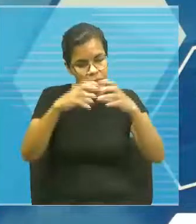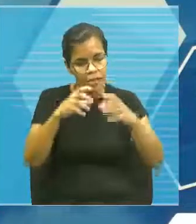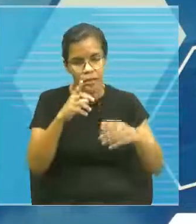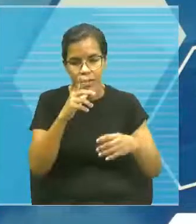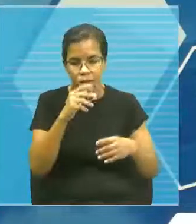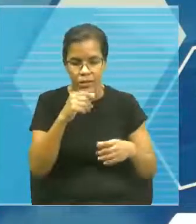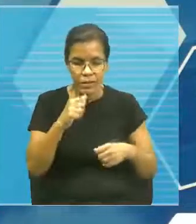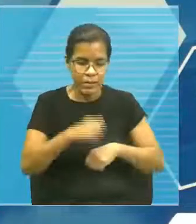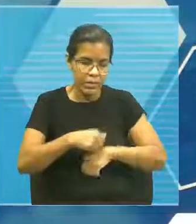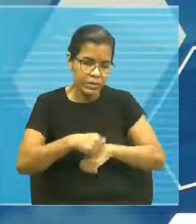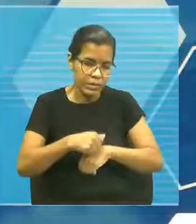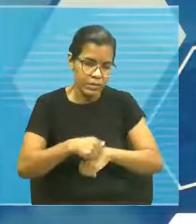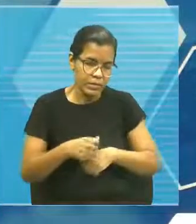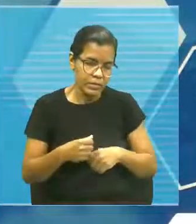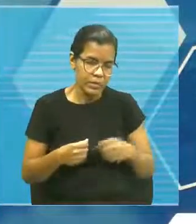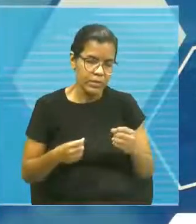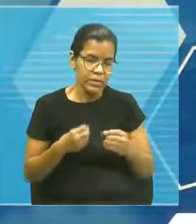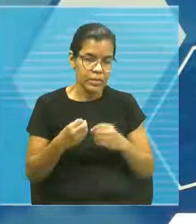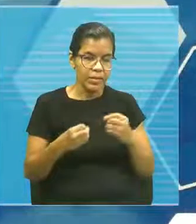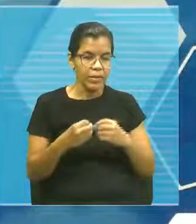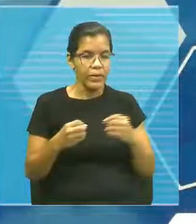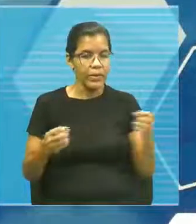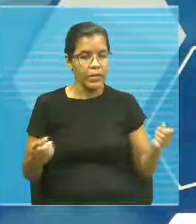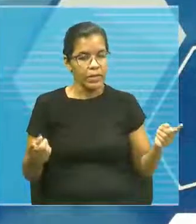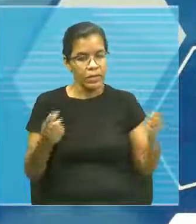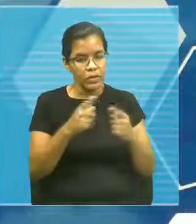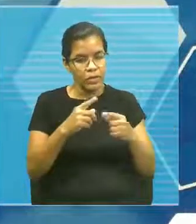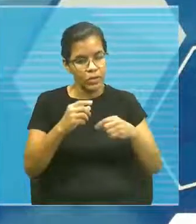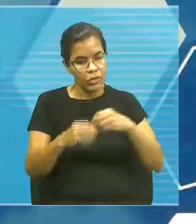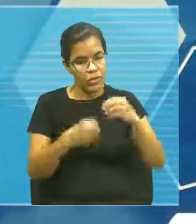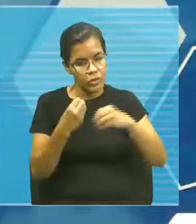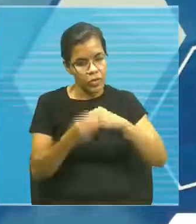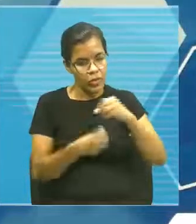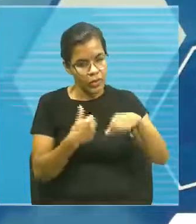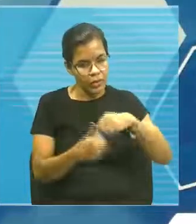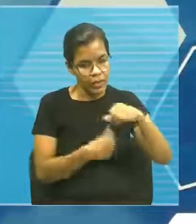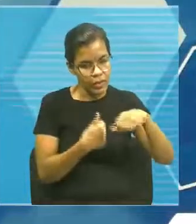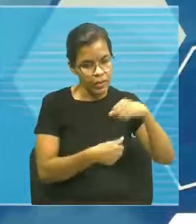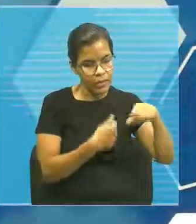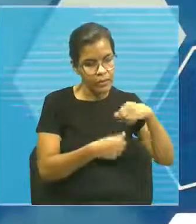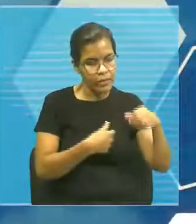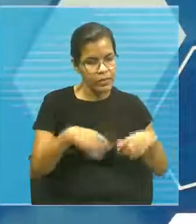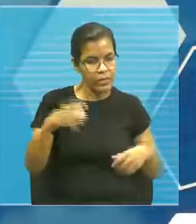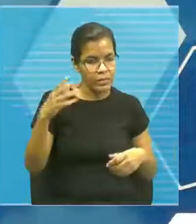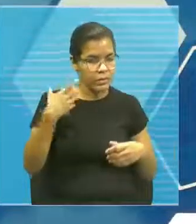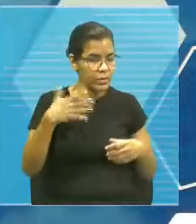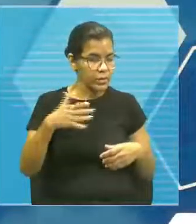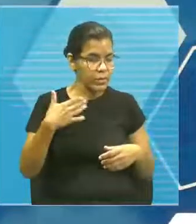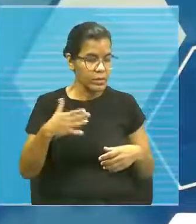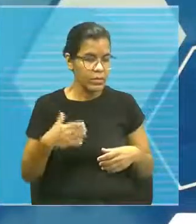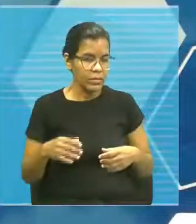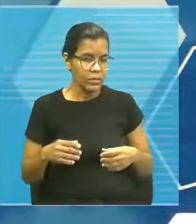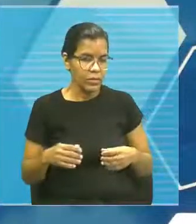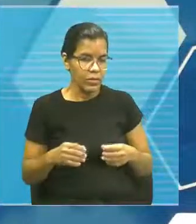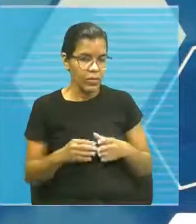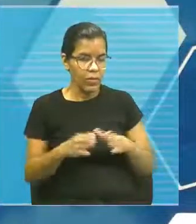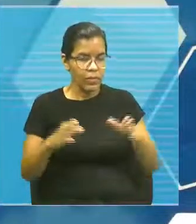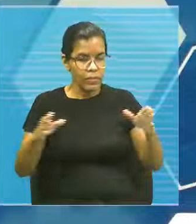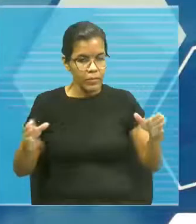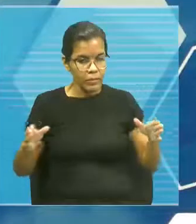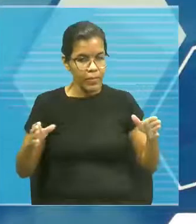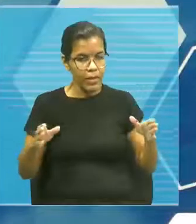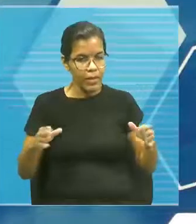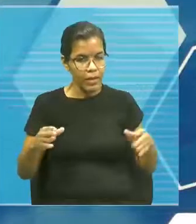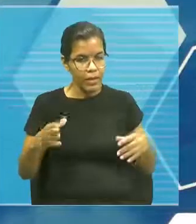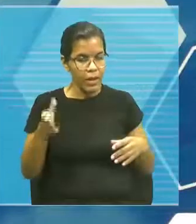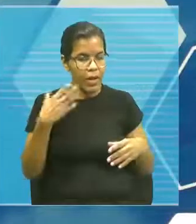mais, é uma troca de calor. Isso é um processo natural. O corpo de maior calor, no